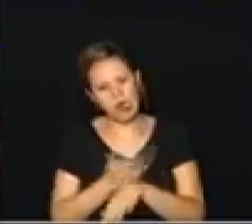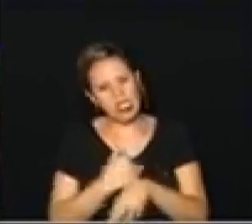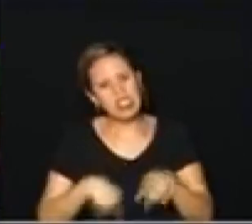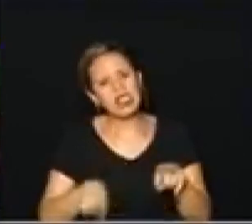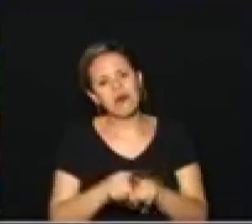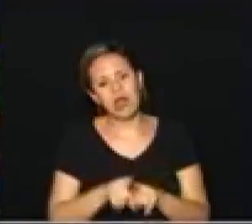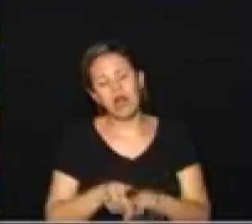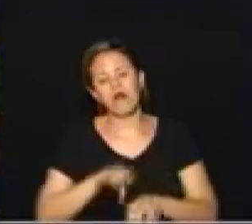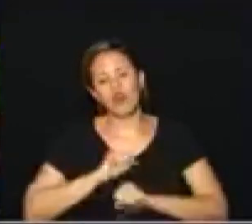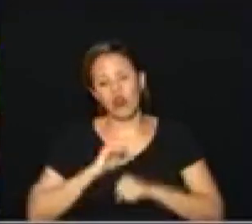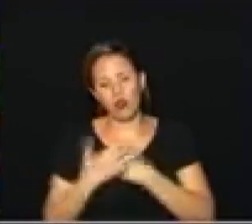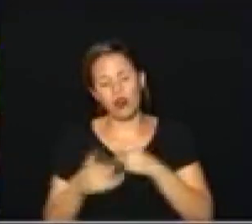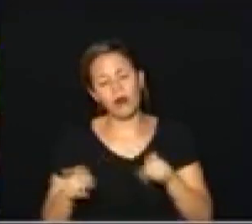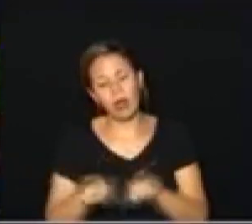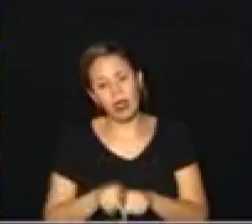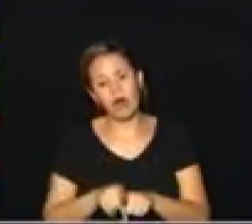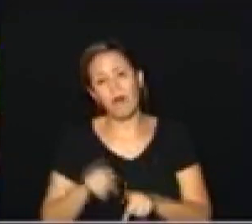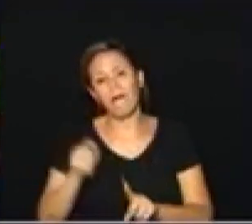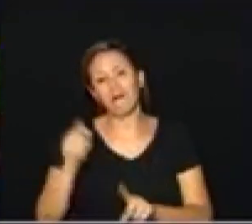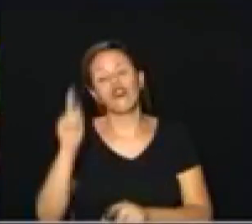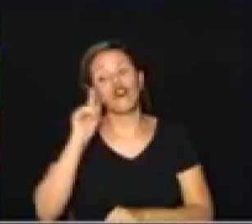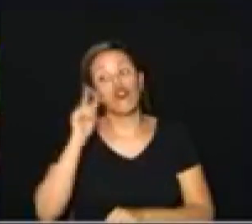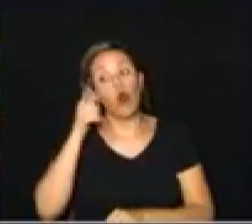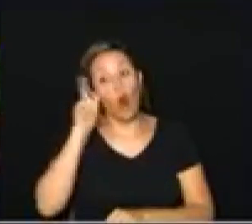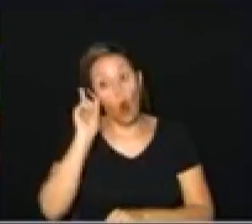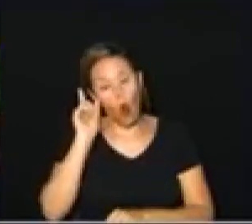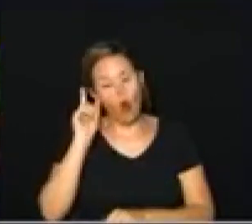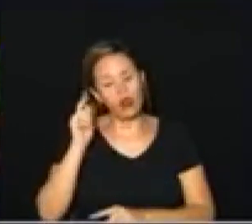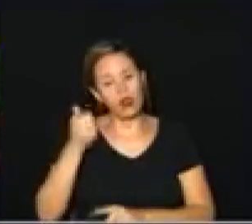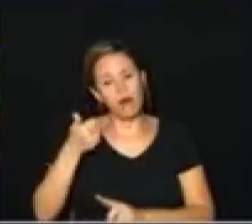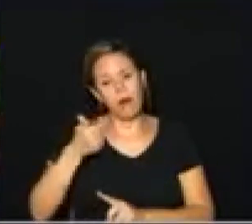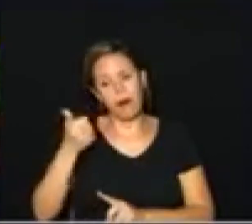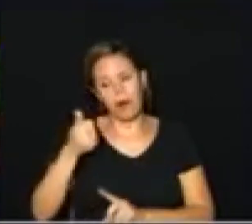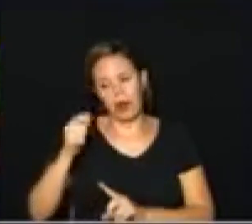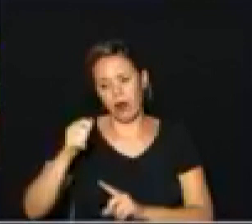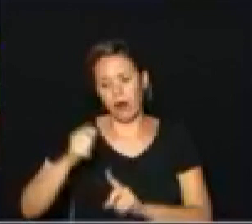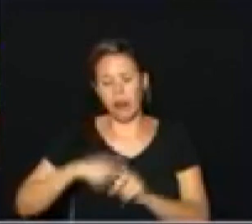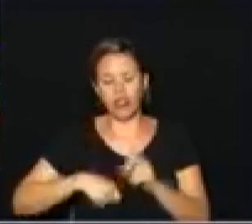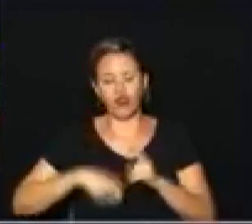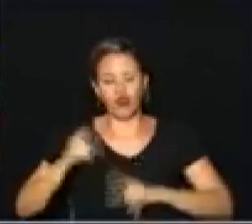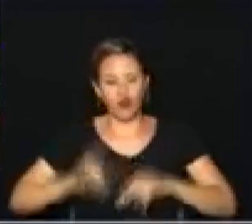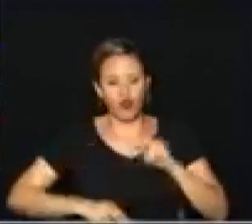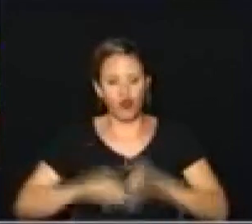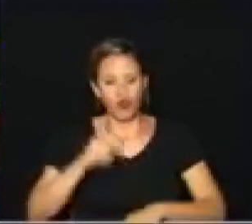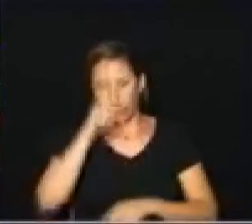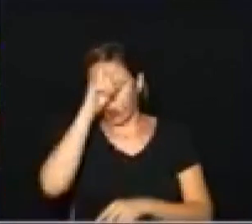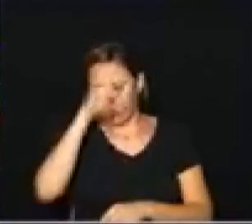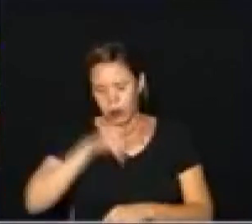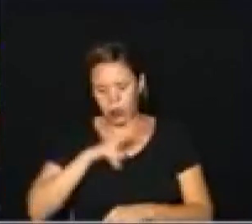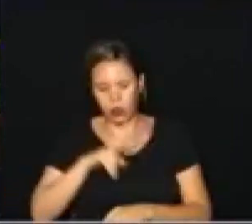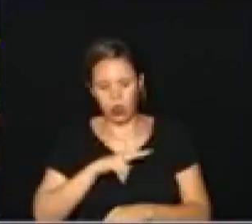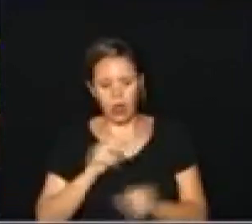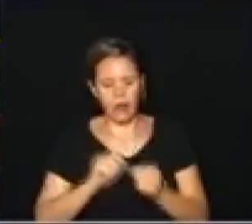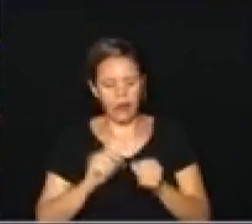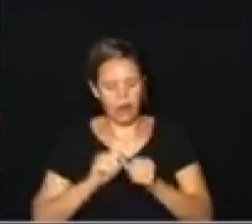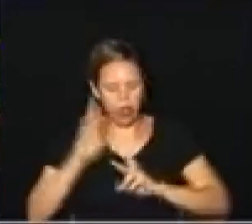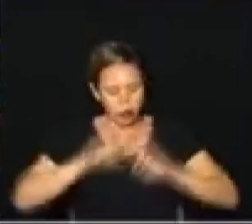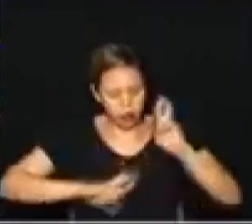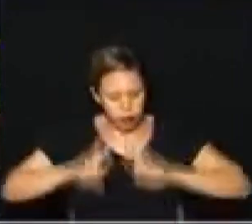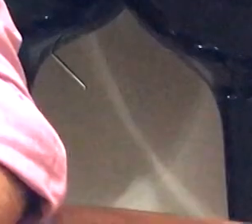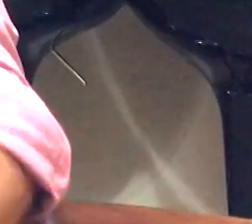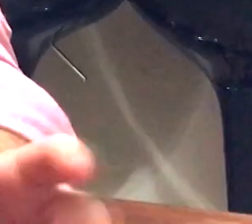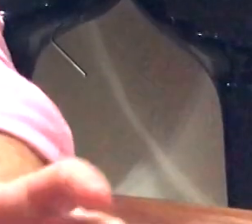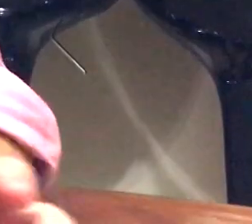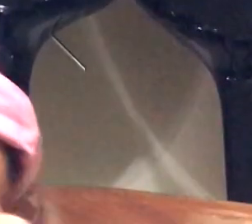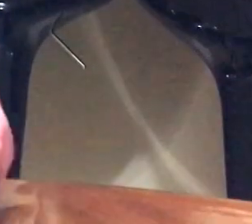ela morreu dia 1º de junho, portanto, ontem, em hospital privado e o exame feito em laboratório